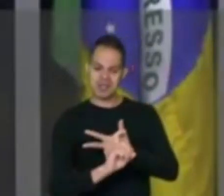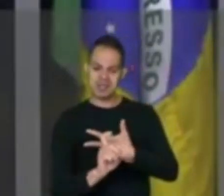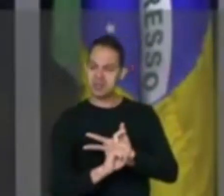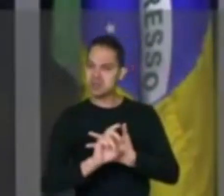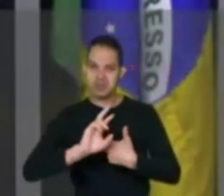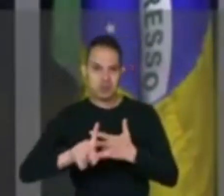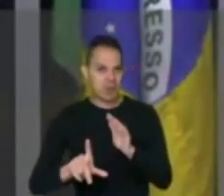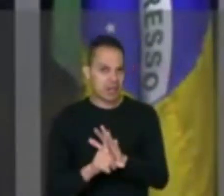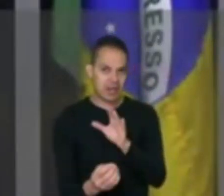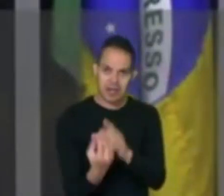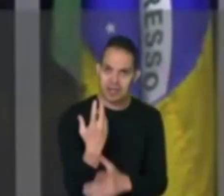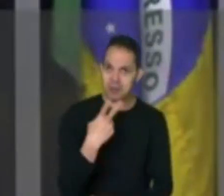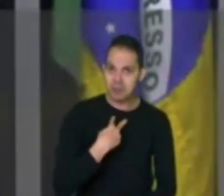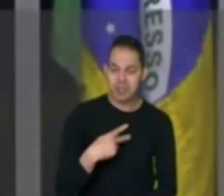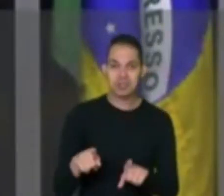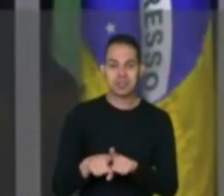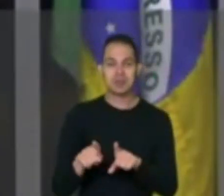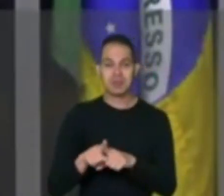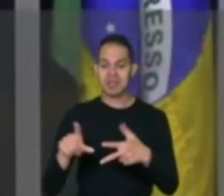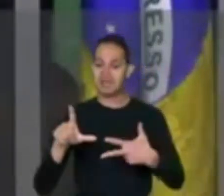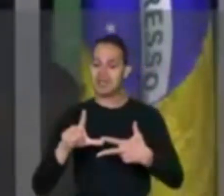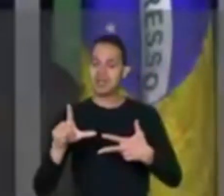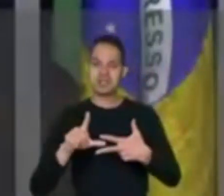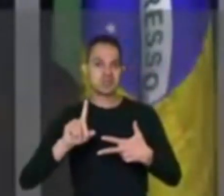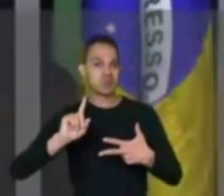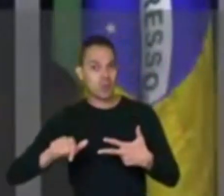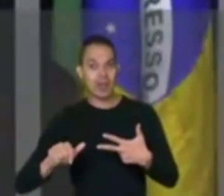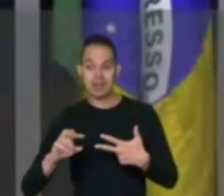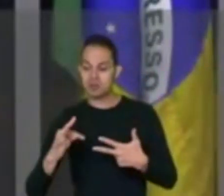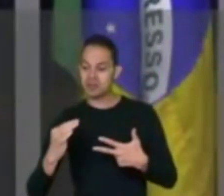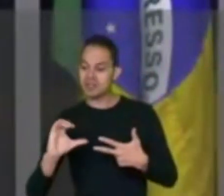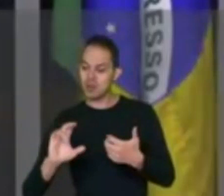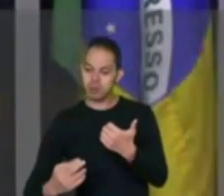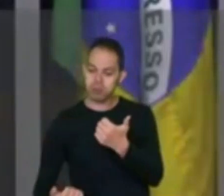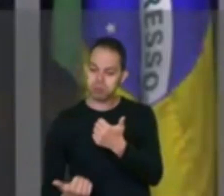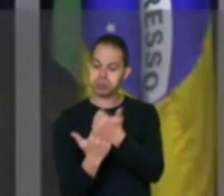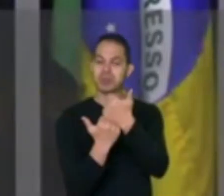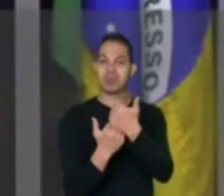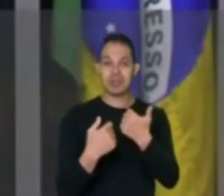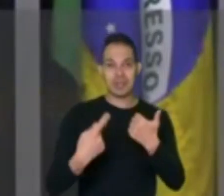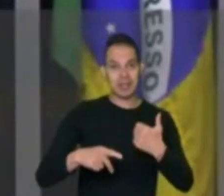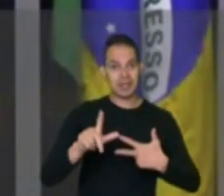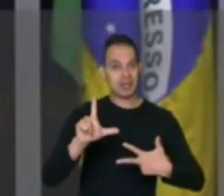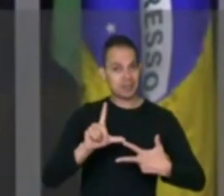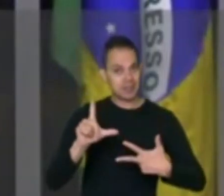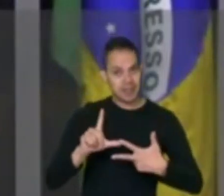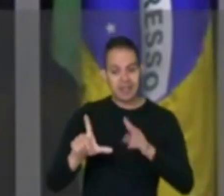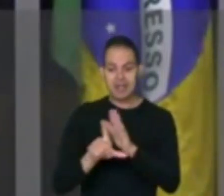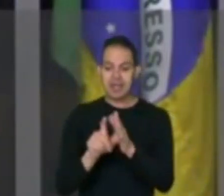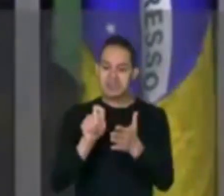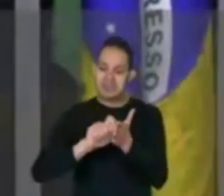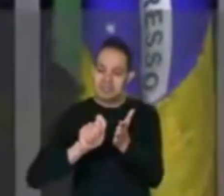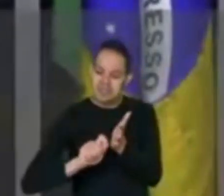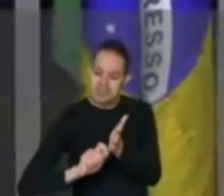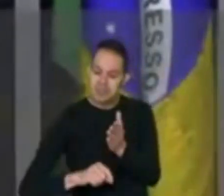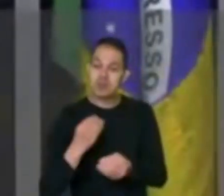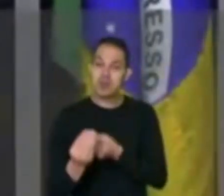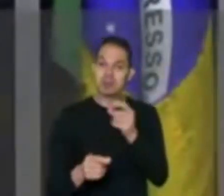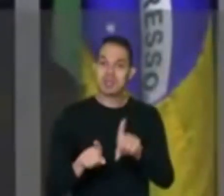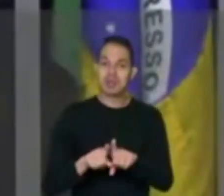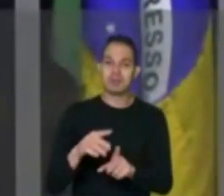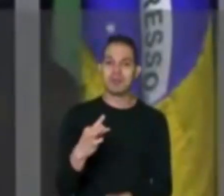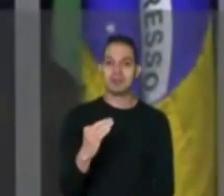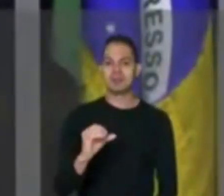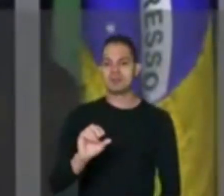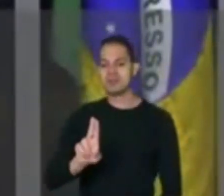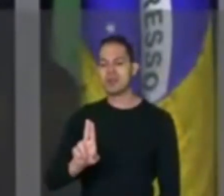pública, não é poder legislativo, aliás, é auxiliar nosso para estar definindo como as leis devem ser escritas. O Tribunal de Contas da